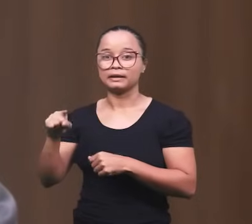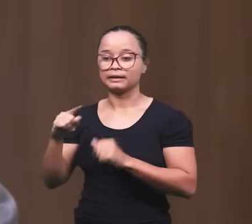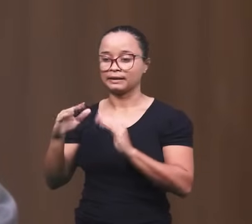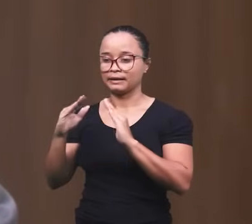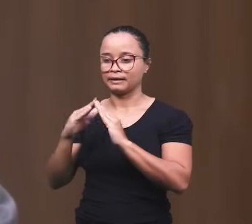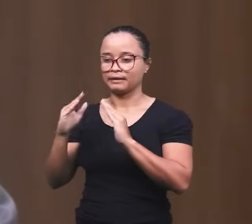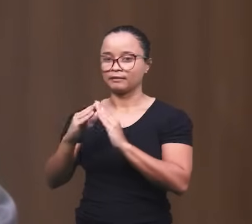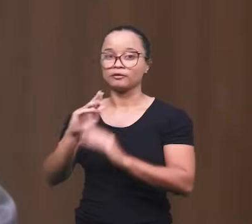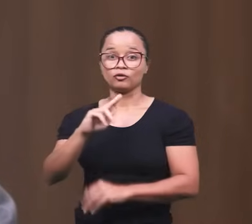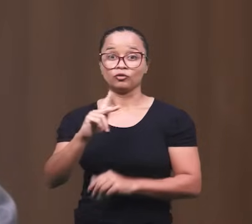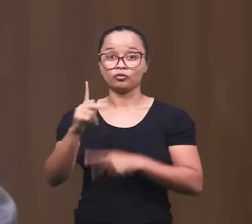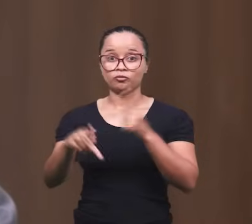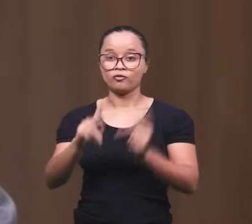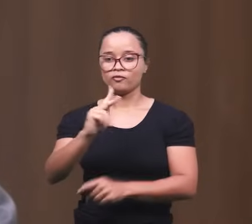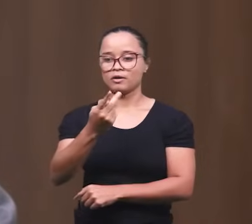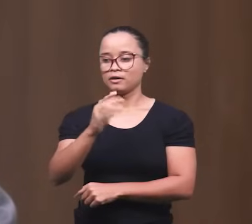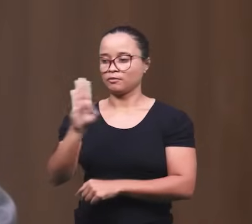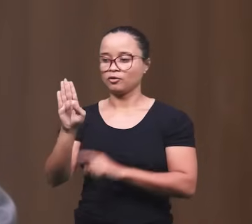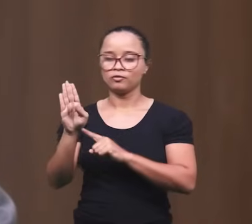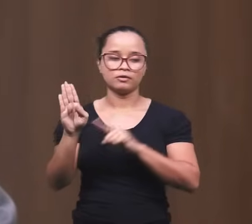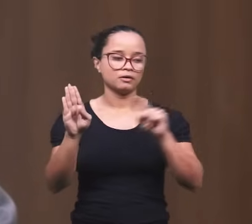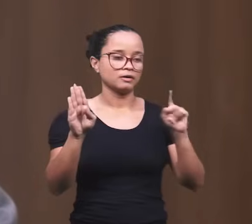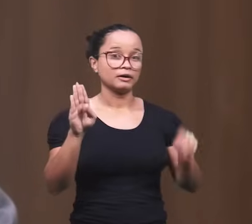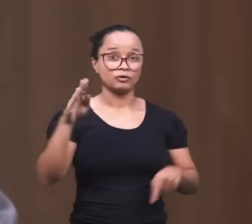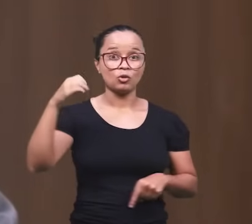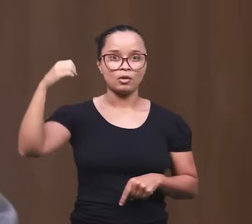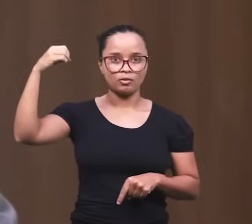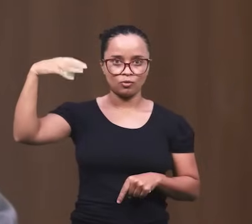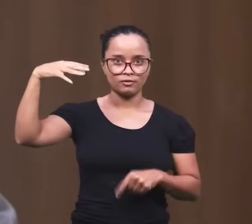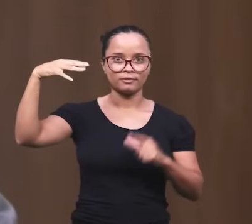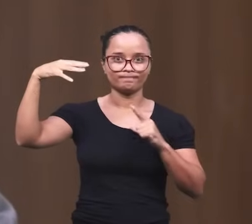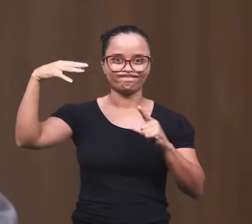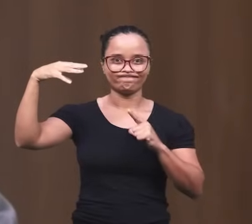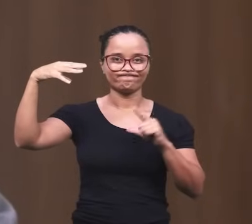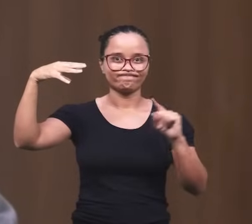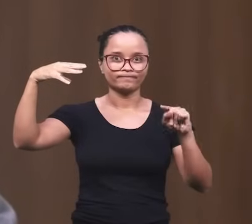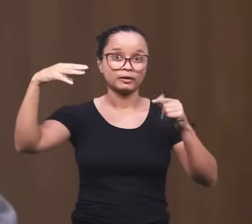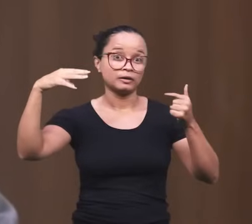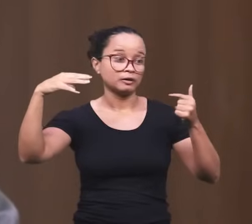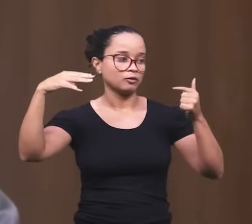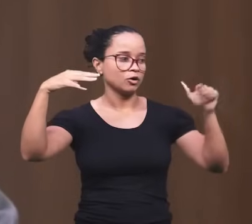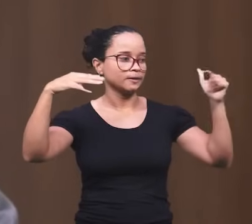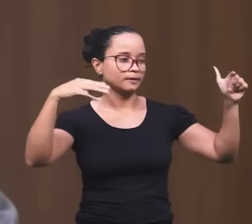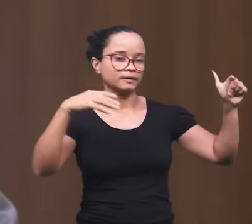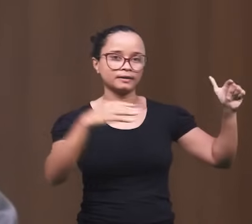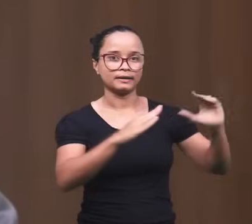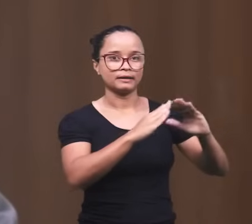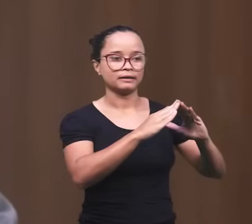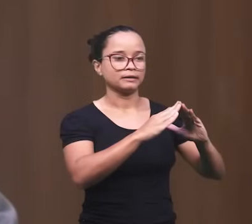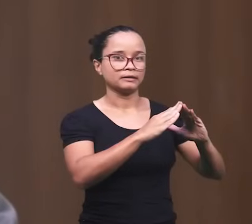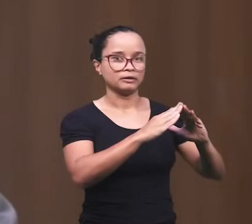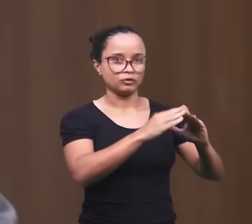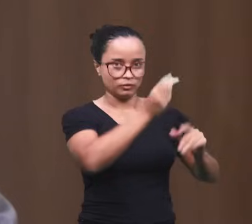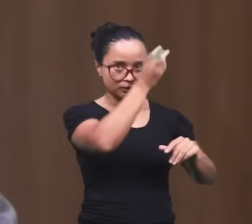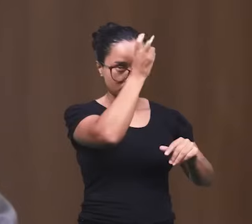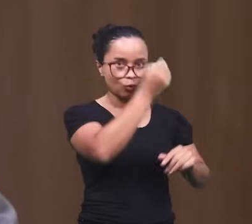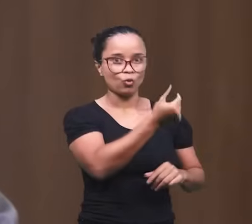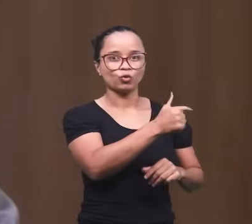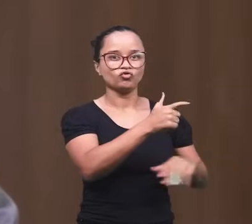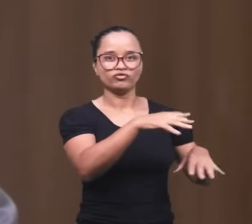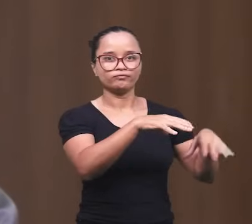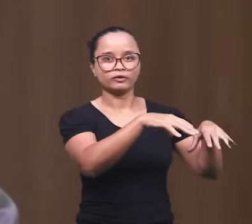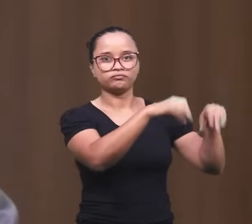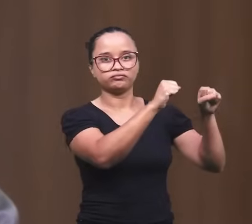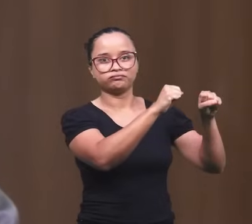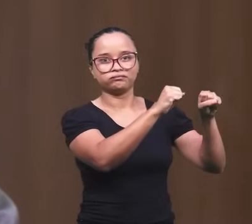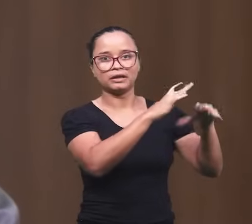dos hebreus tinha luz e nos outros lares não tinha isso é ter a presença de Deus